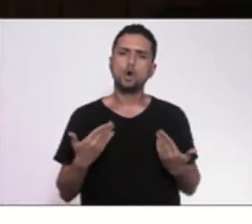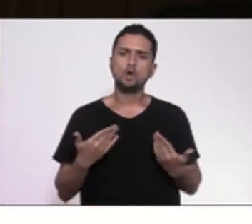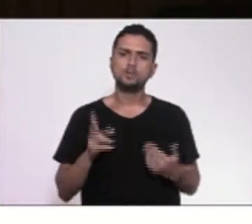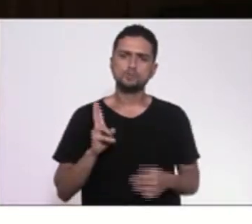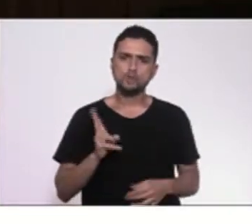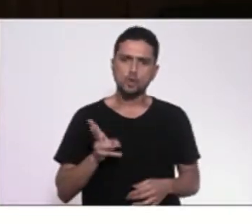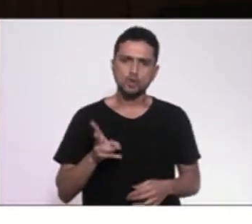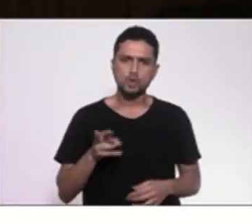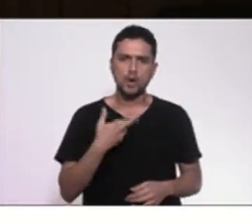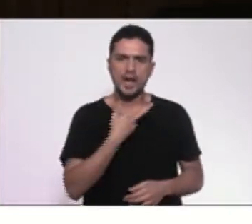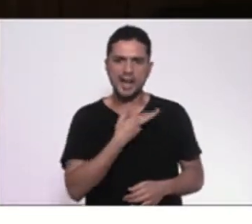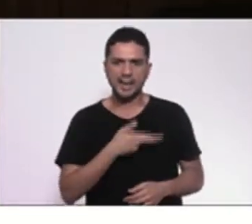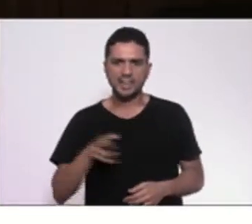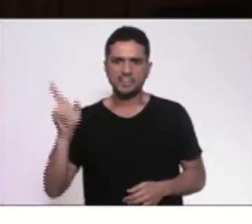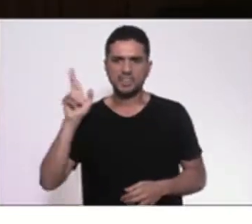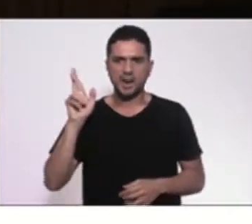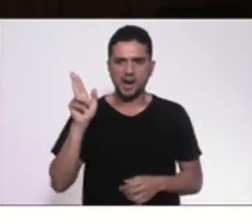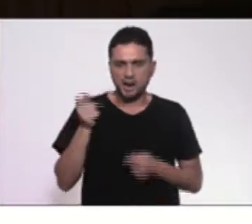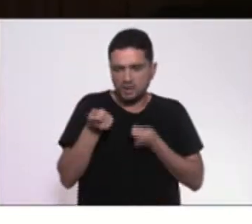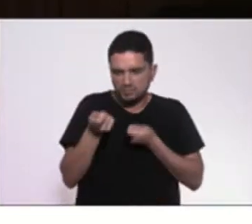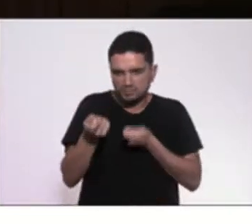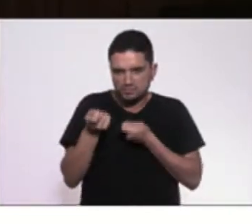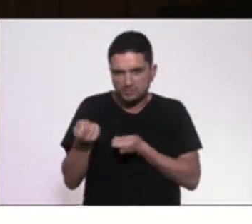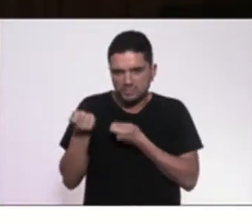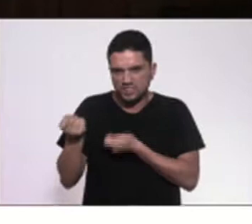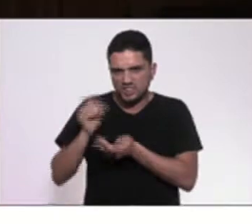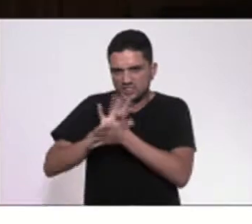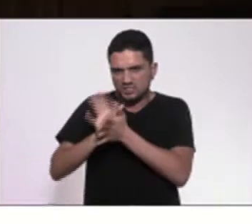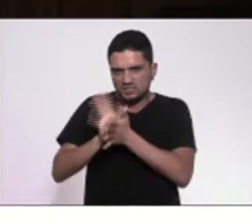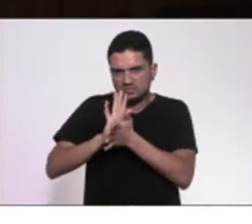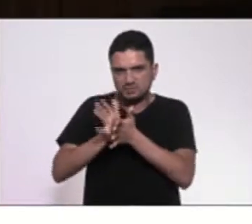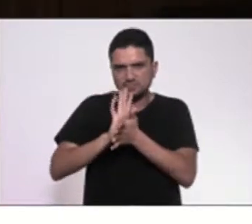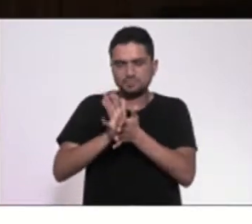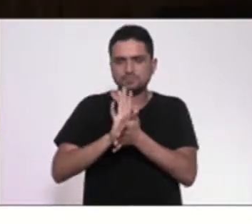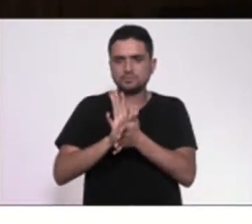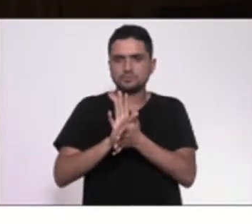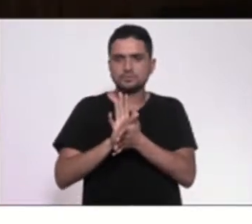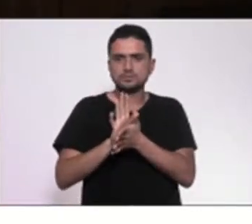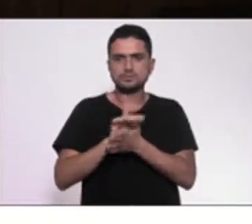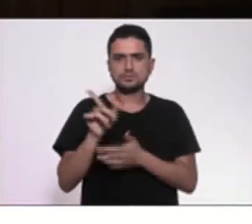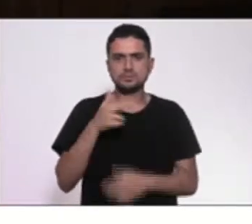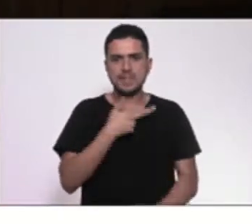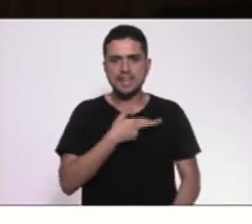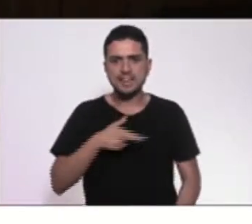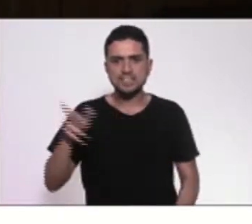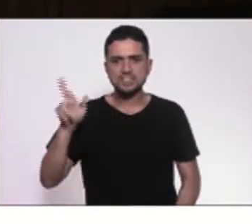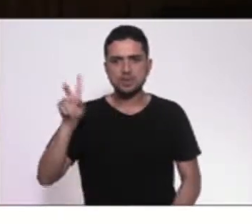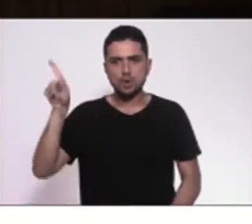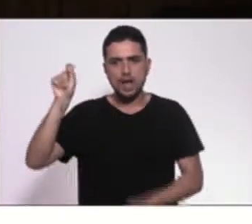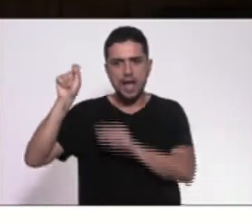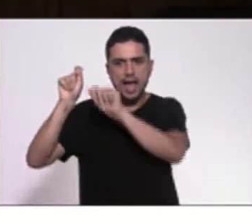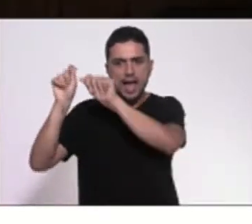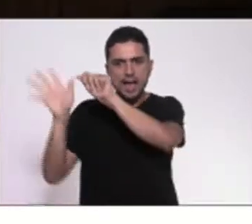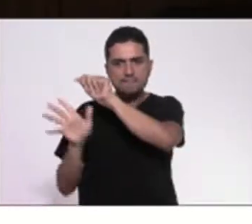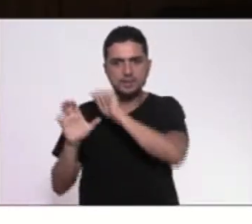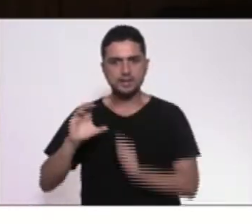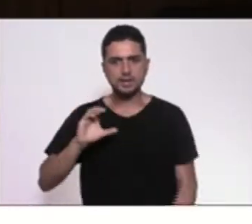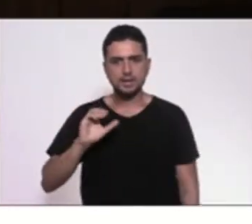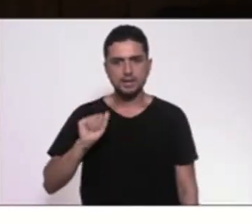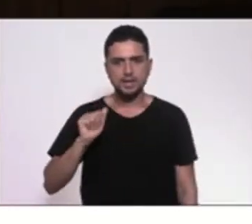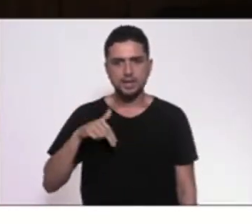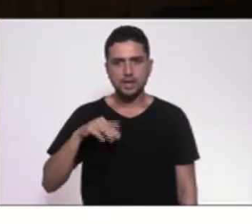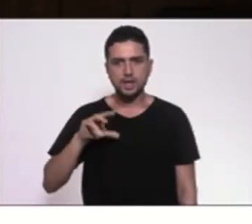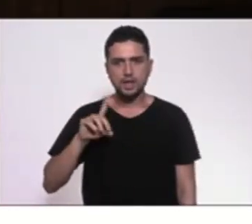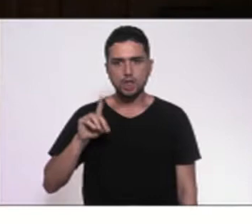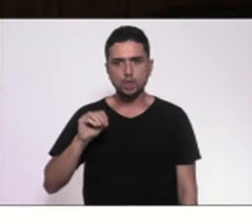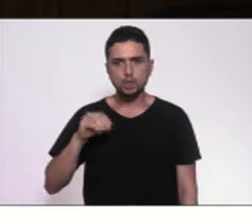perseguição religiosa em relação aos cultos do candomblé